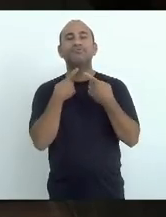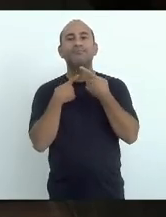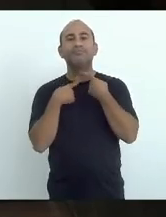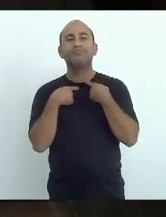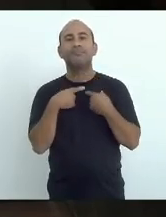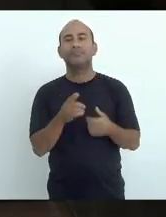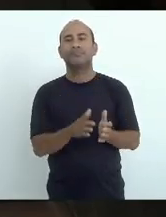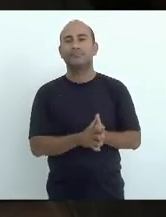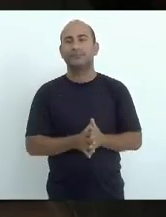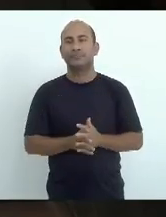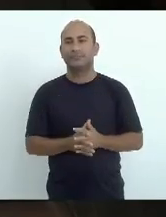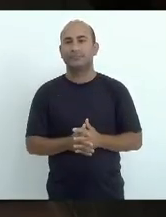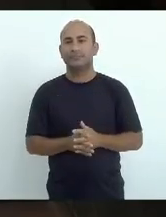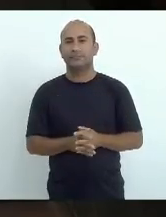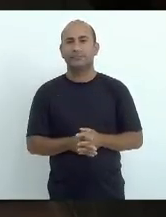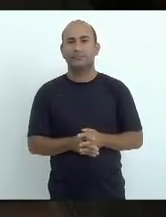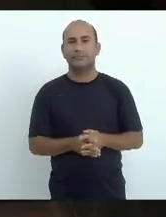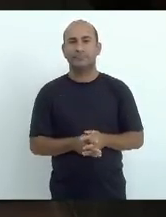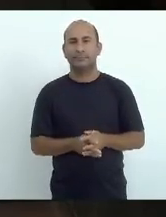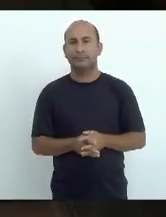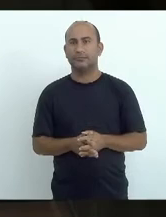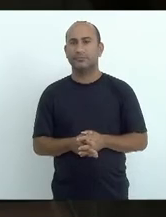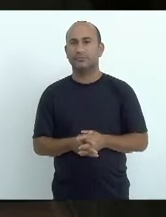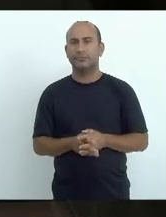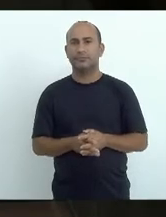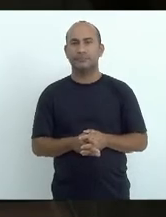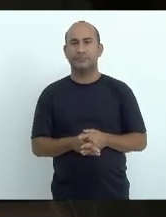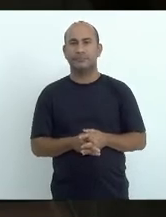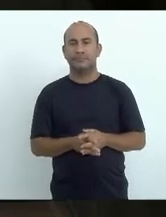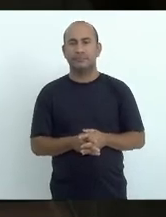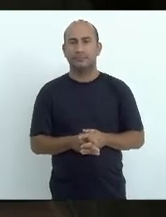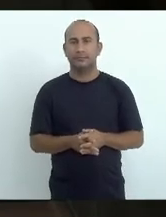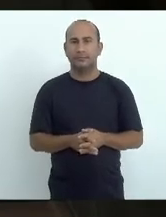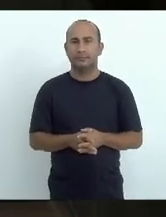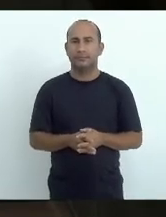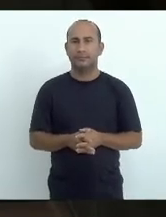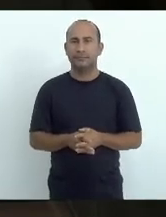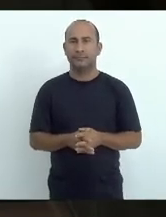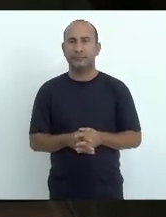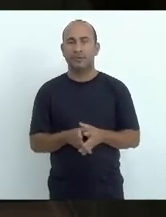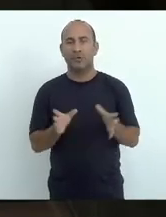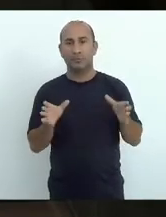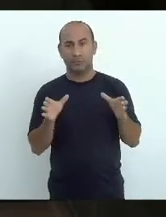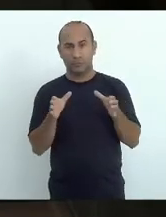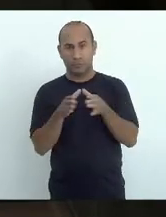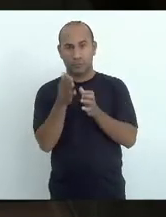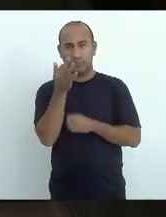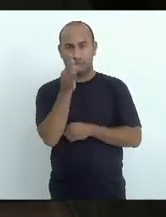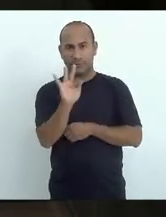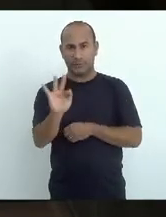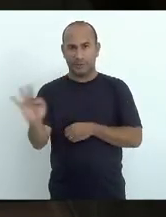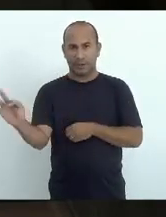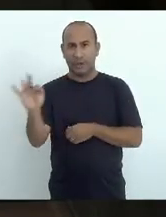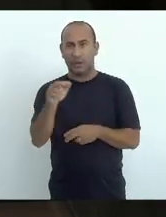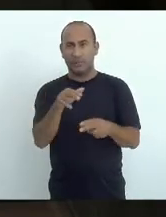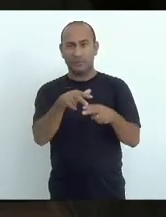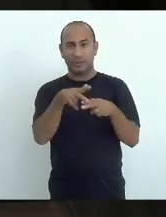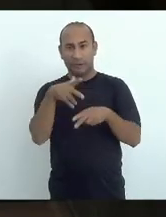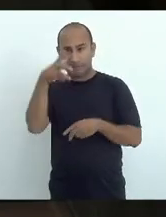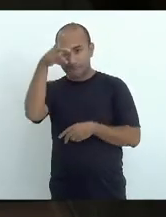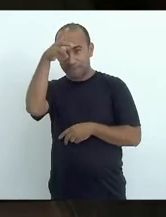parte, não do todo, de parte da Câmara Federal de se